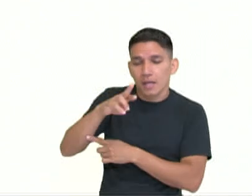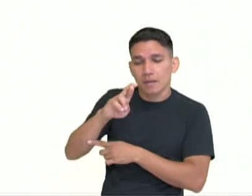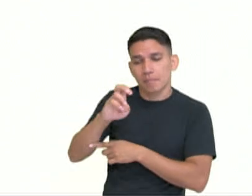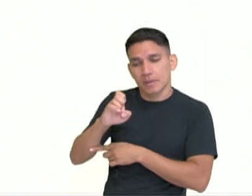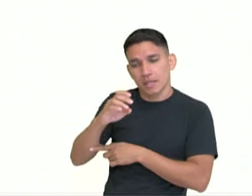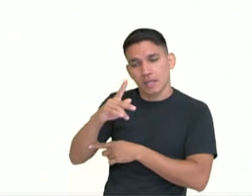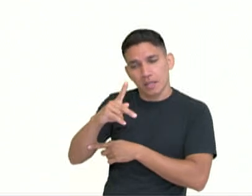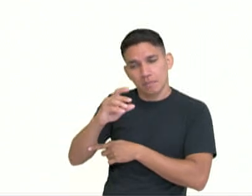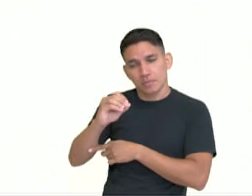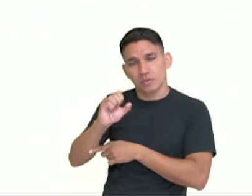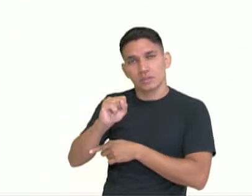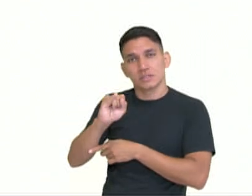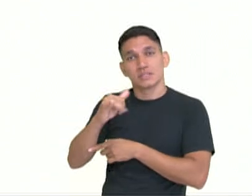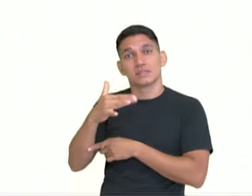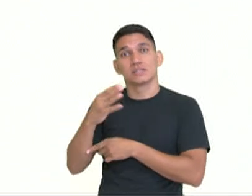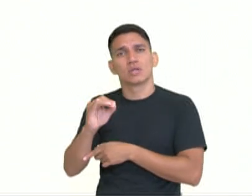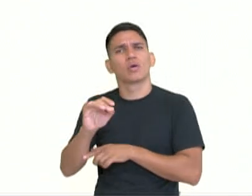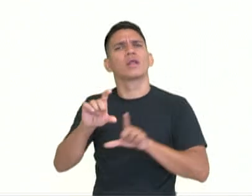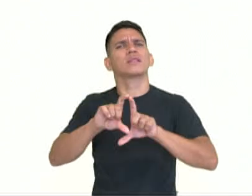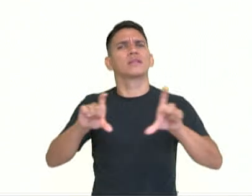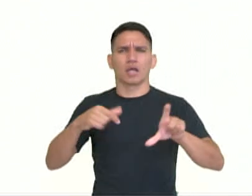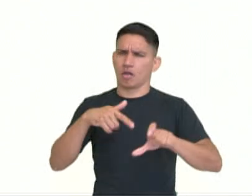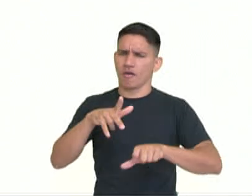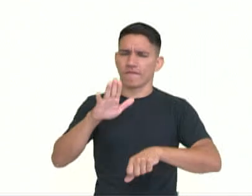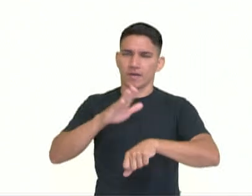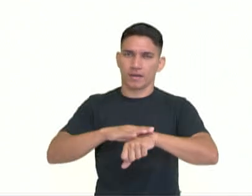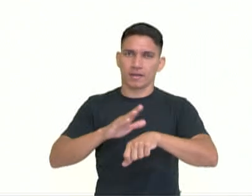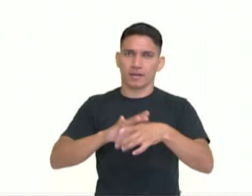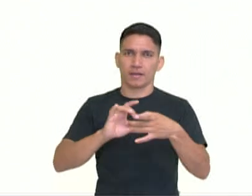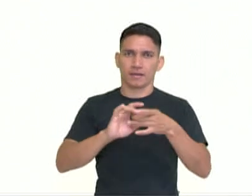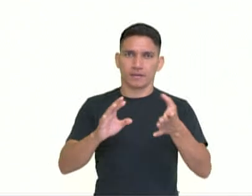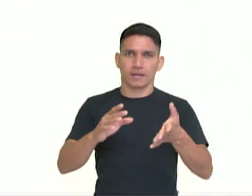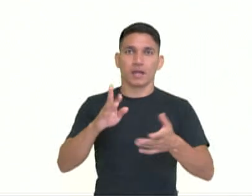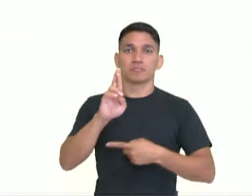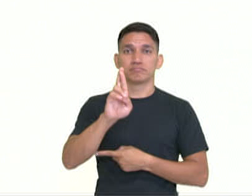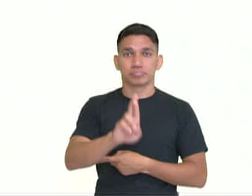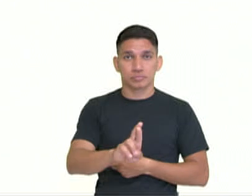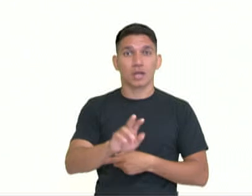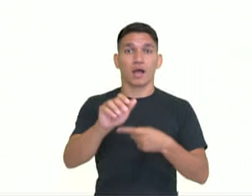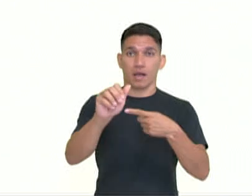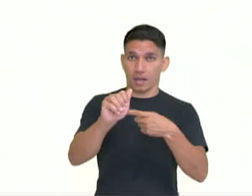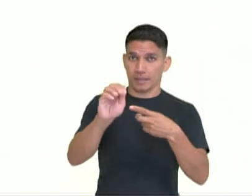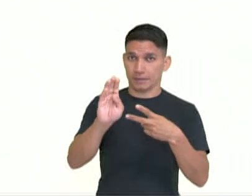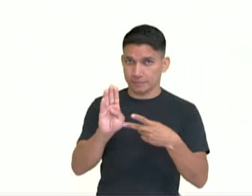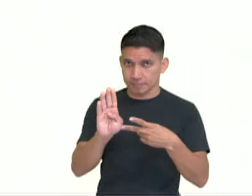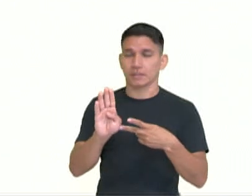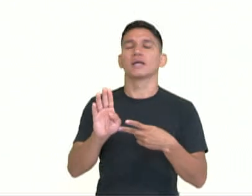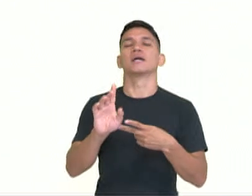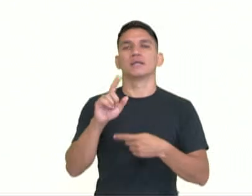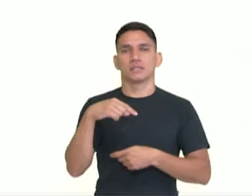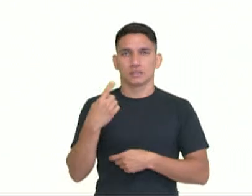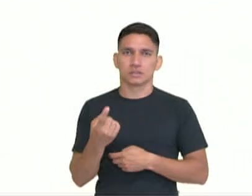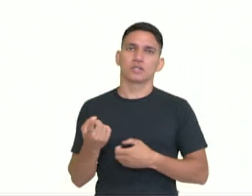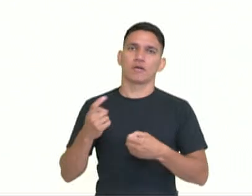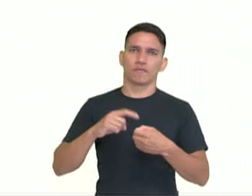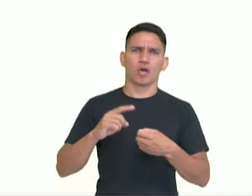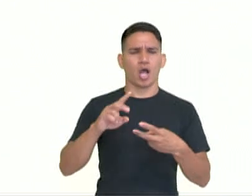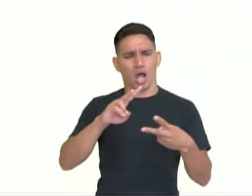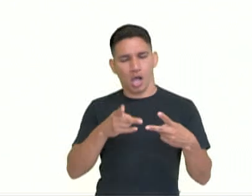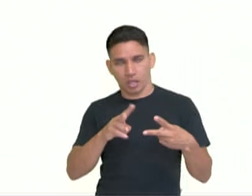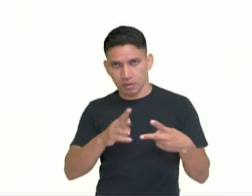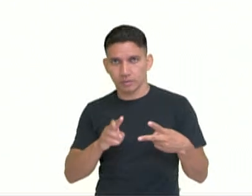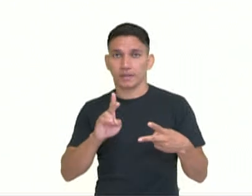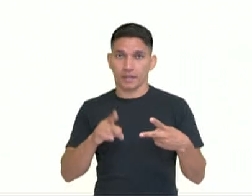preposições que estão nele. Eu vou te deixar um tempinho para responder tanto a alternativa A quanto a alternativa B. Na verdade, não são